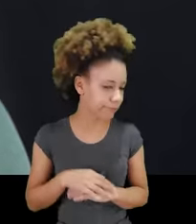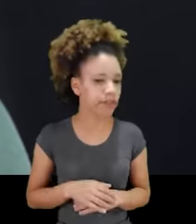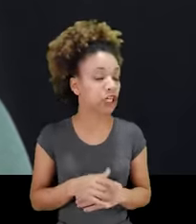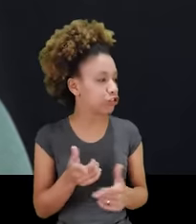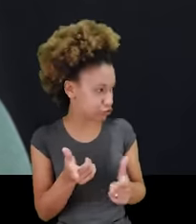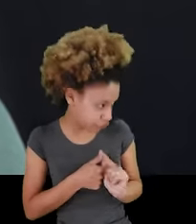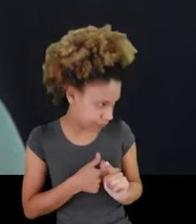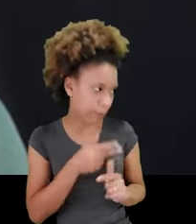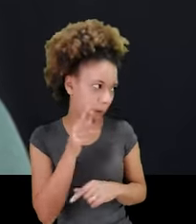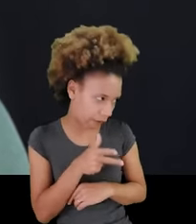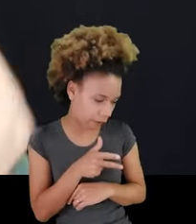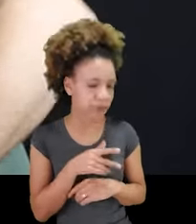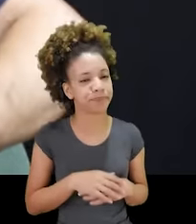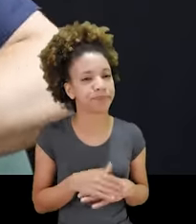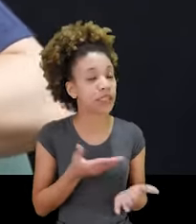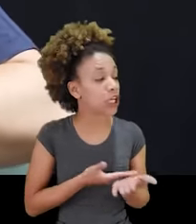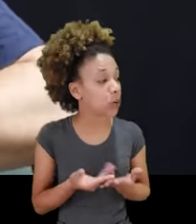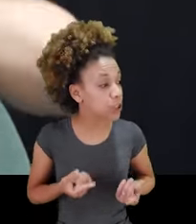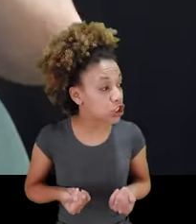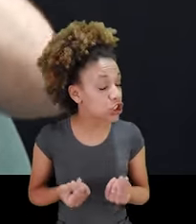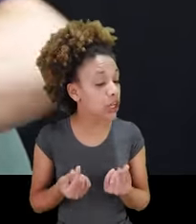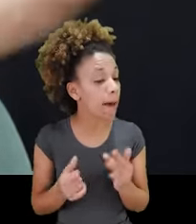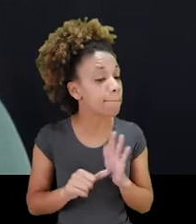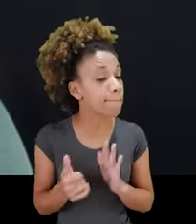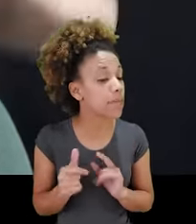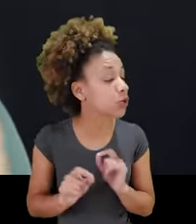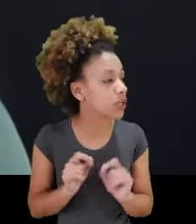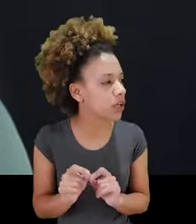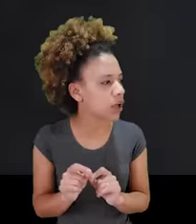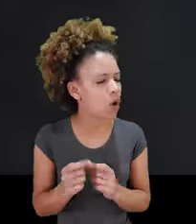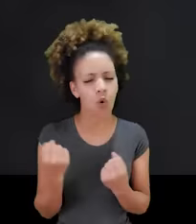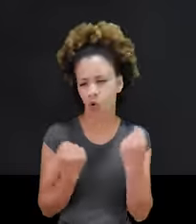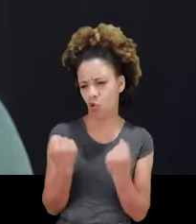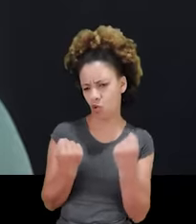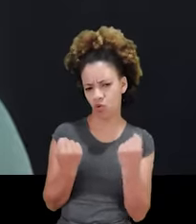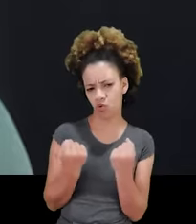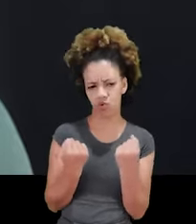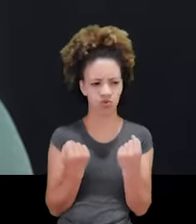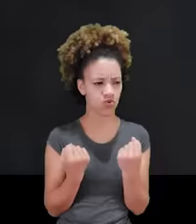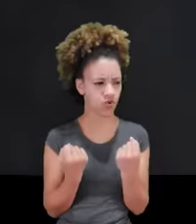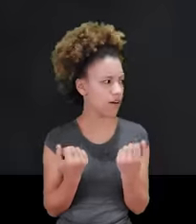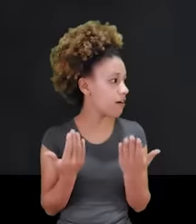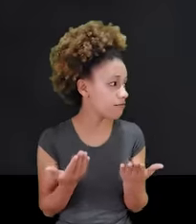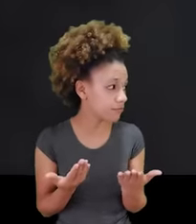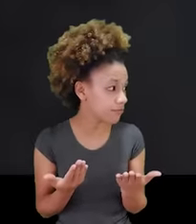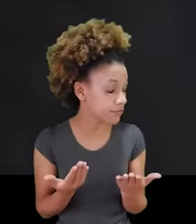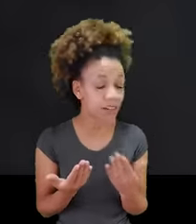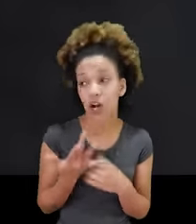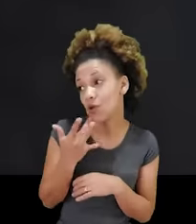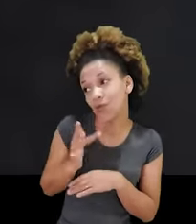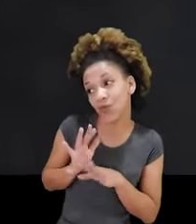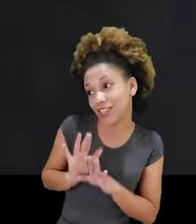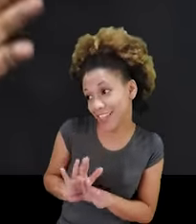com dívidas pra caralho. Ele começa a ganhar dinheiro, a primeira coisa que ele faz, um puta carro. São vocês. Nessa fase, eu não sei,